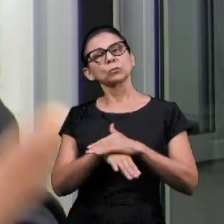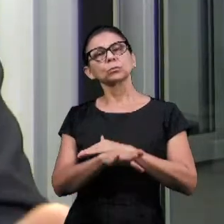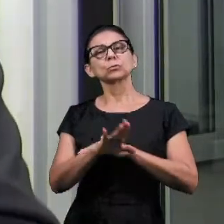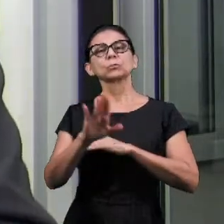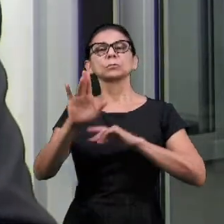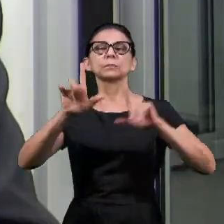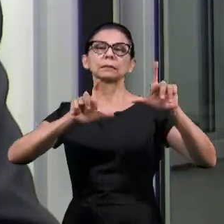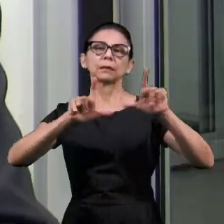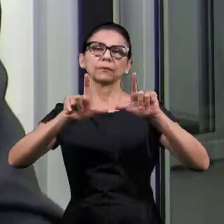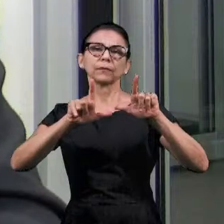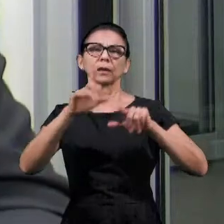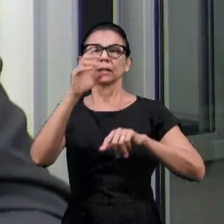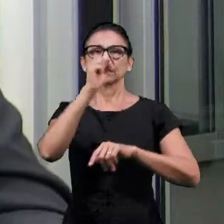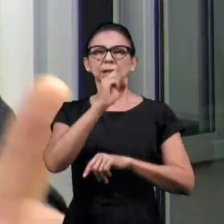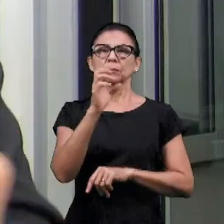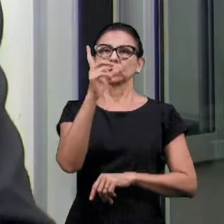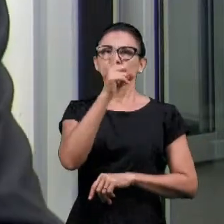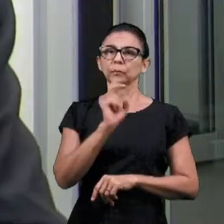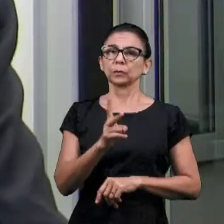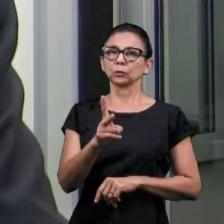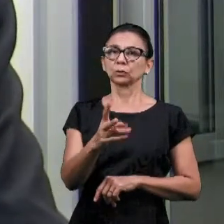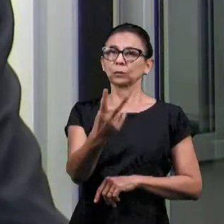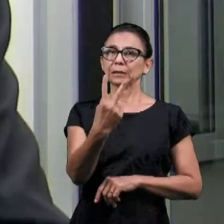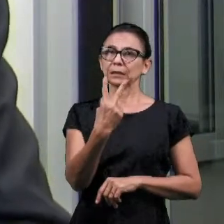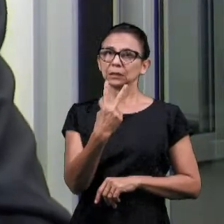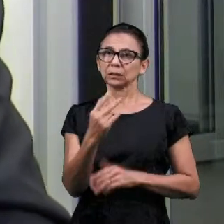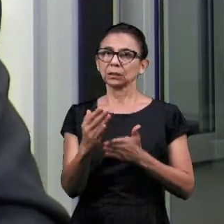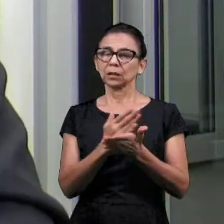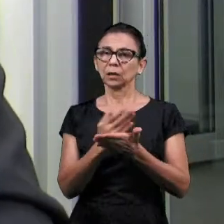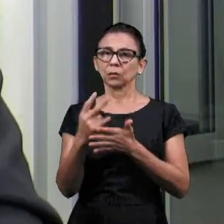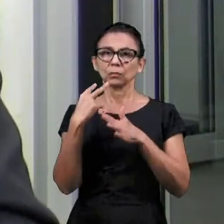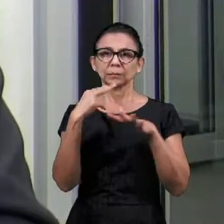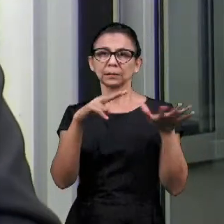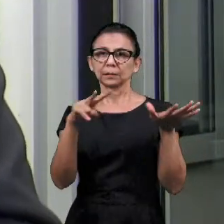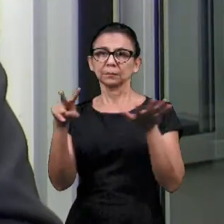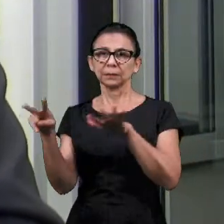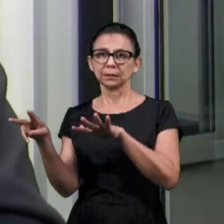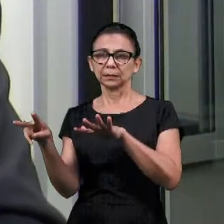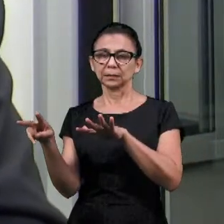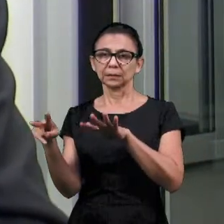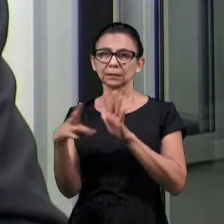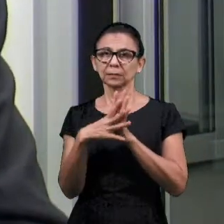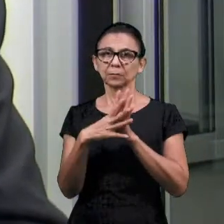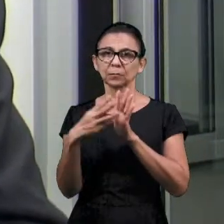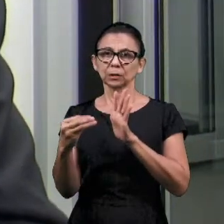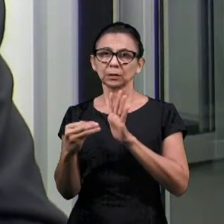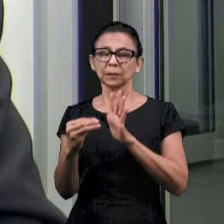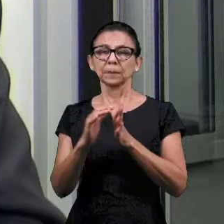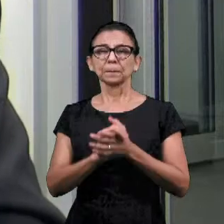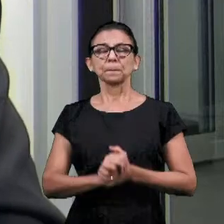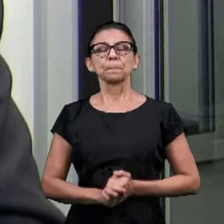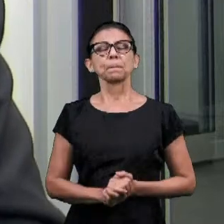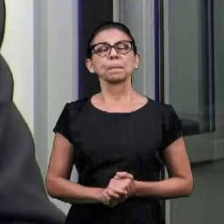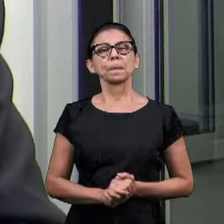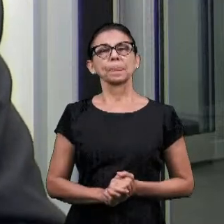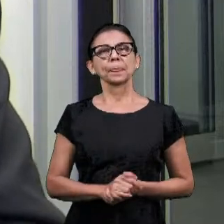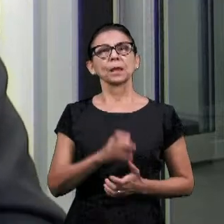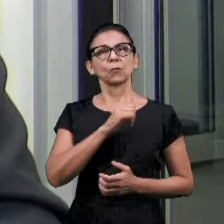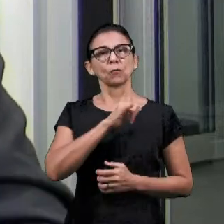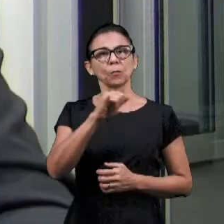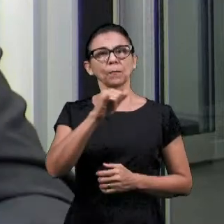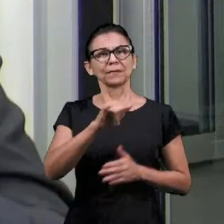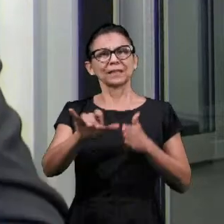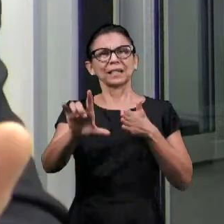você também vai continuar assistindo. Ainda temos algumas semanas nesse modelo e vamos avisar de maneira bem